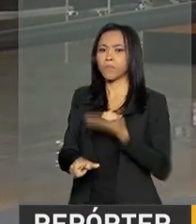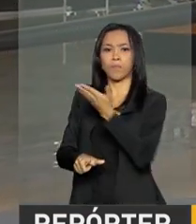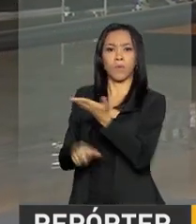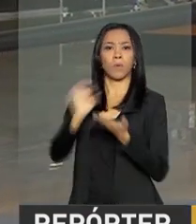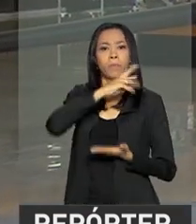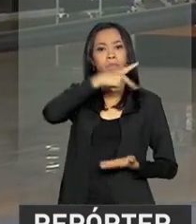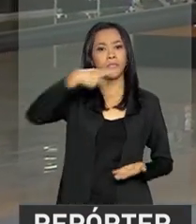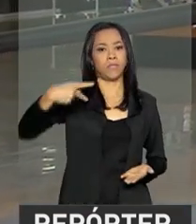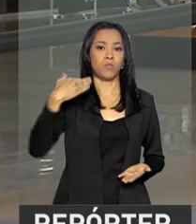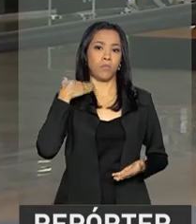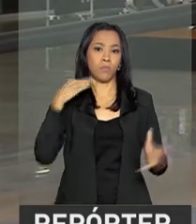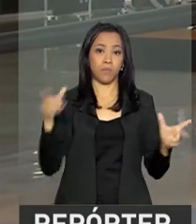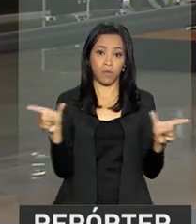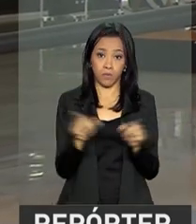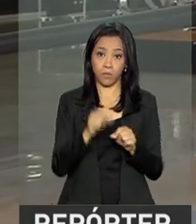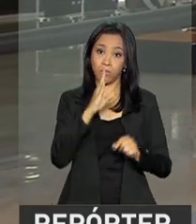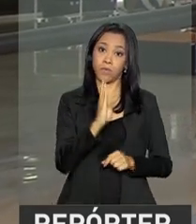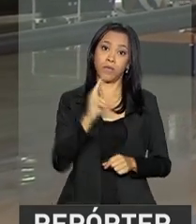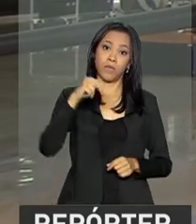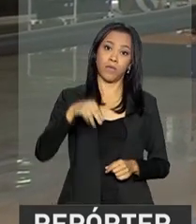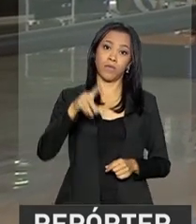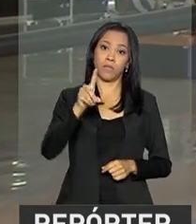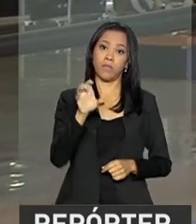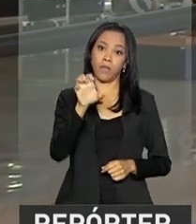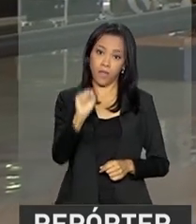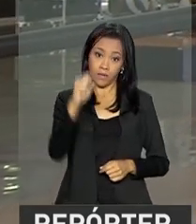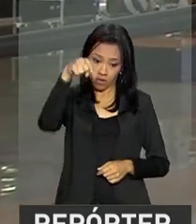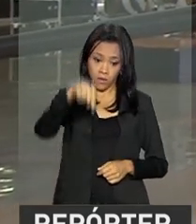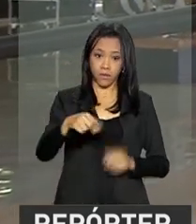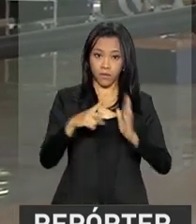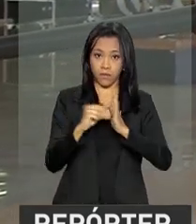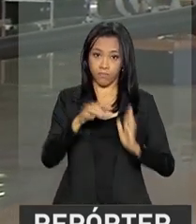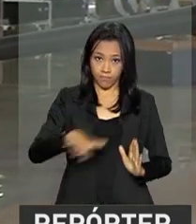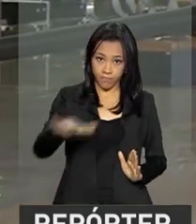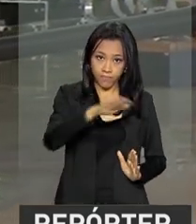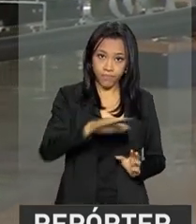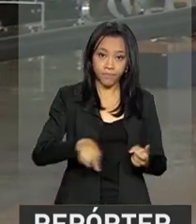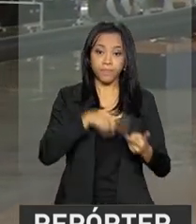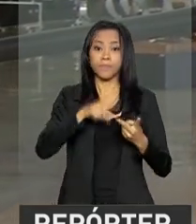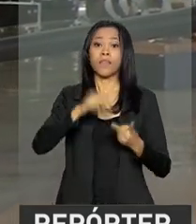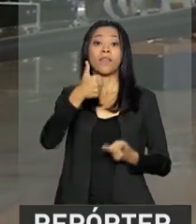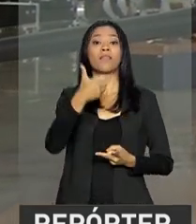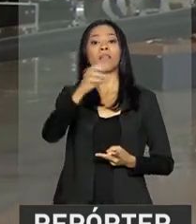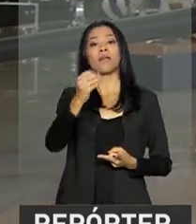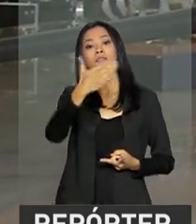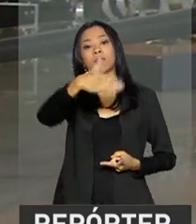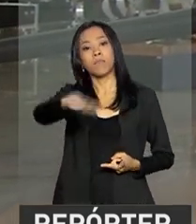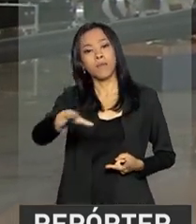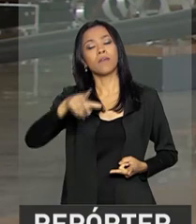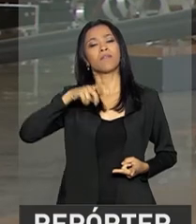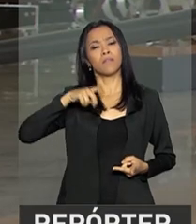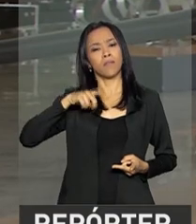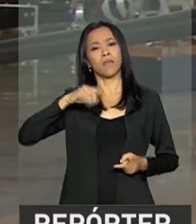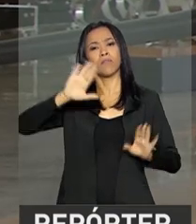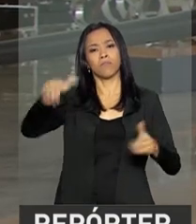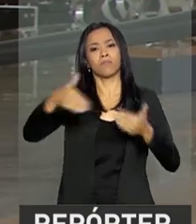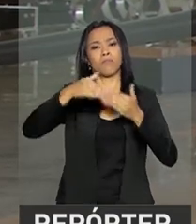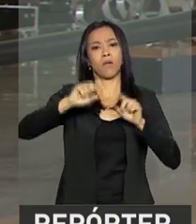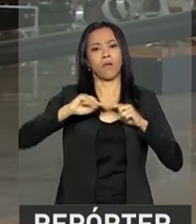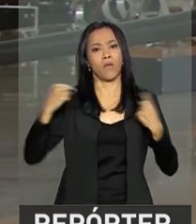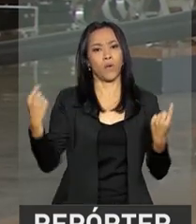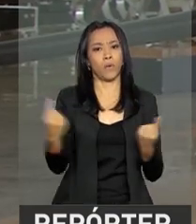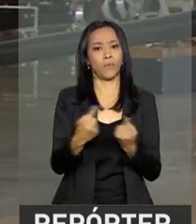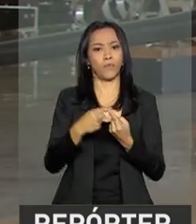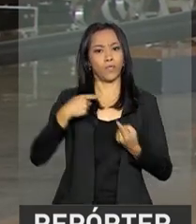bnds paulo rabello de castro ac no palácio do planalto às dez e meia concede audiência ao presidente da